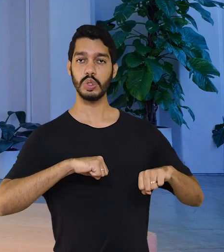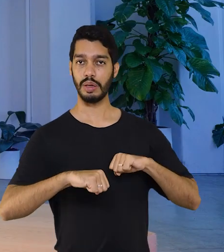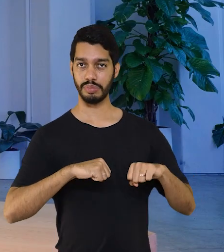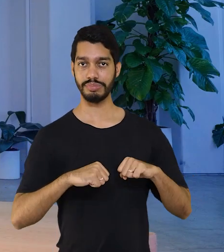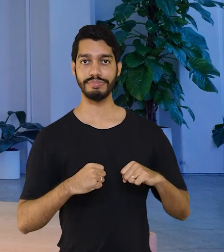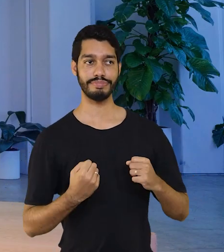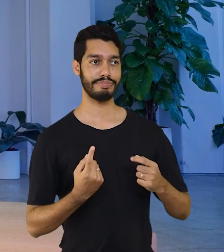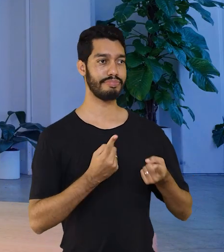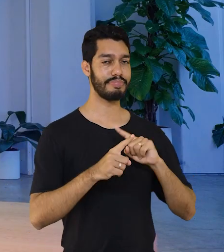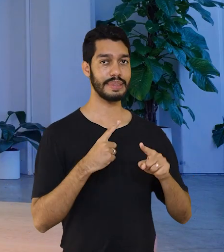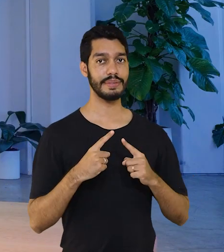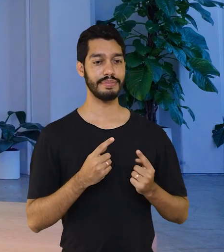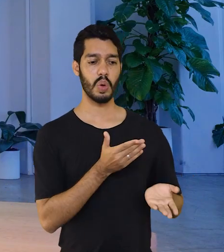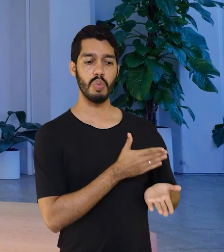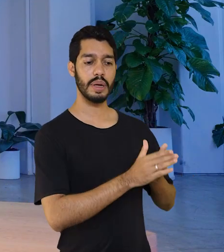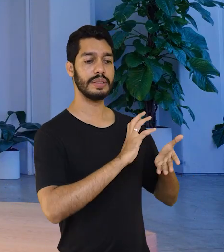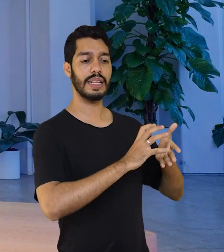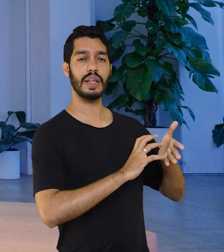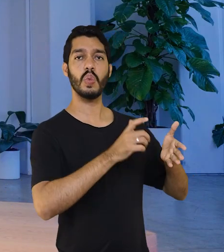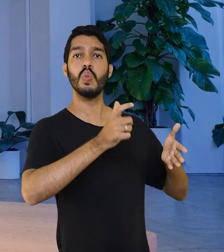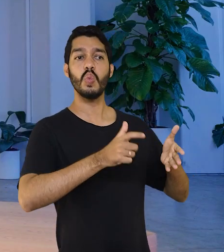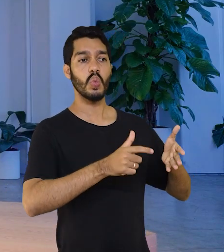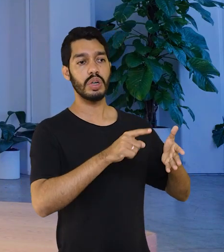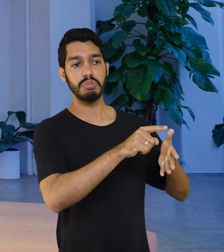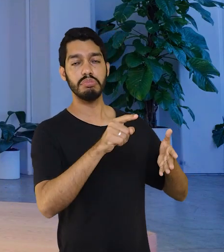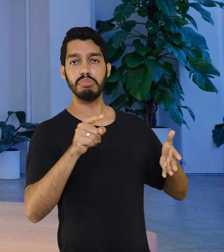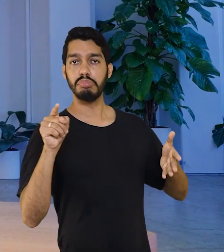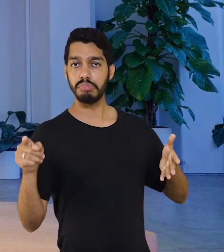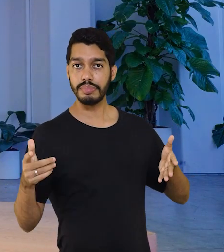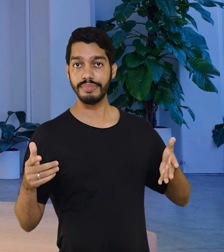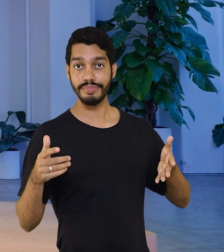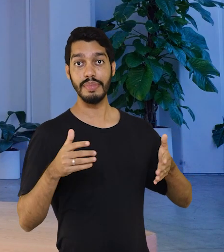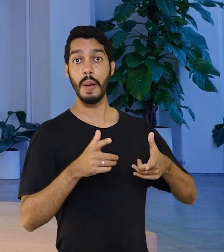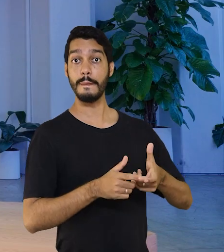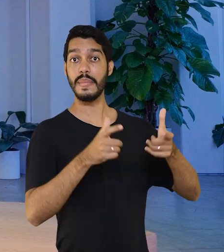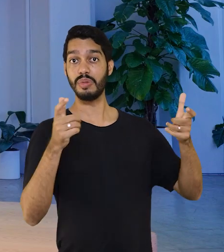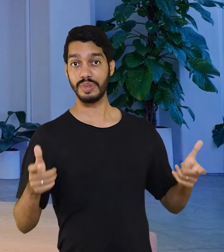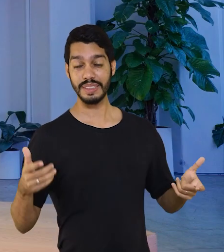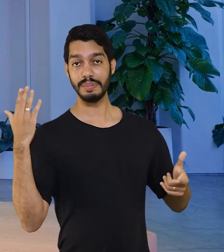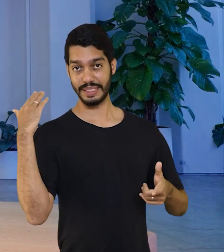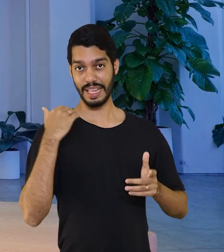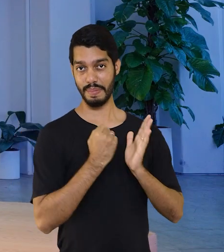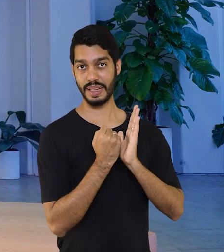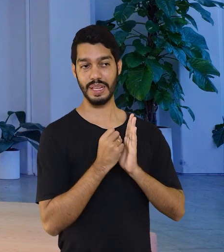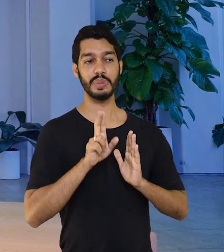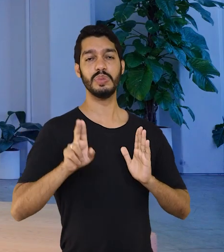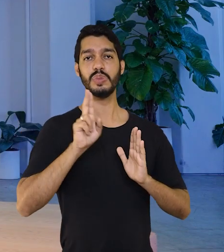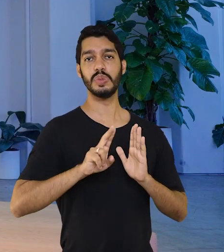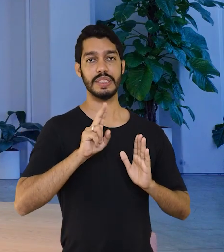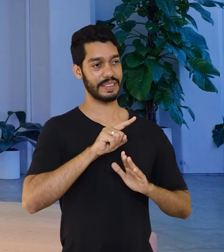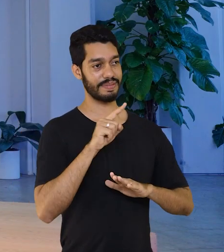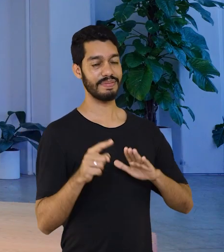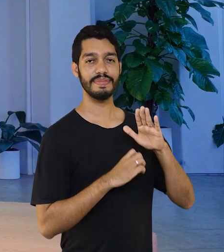é qual é a fonte dos dados? E a maior parte da fonte dos dados que as marcas usavam até